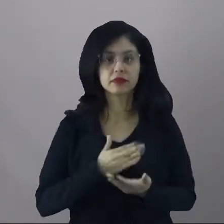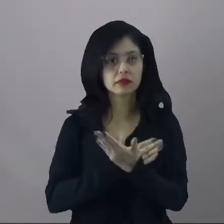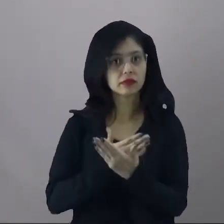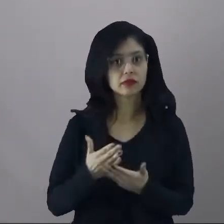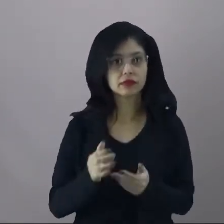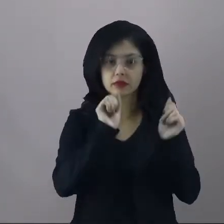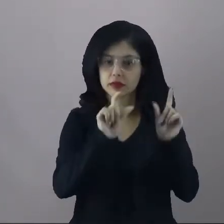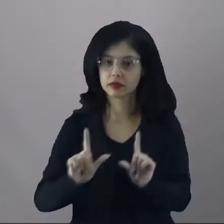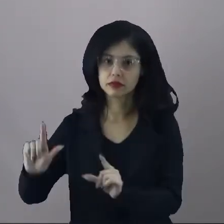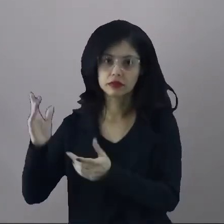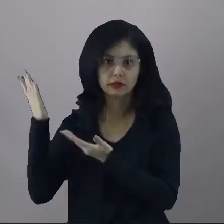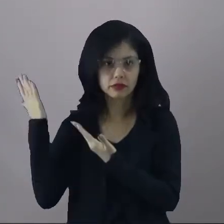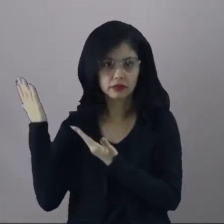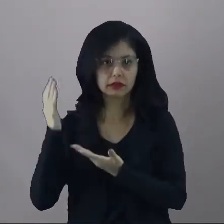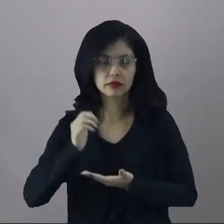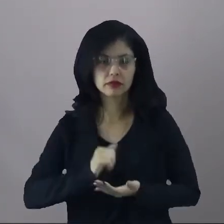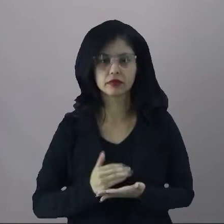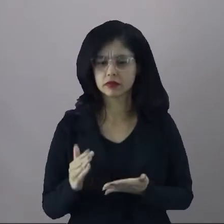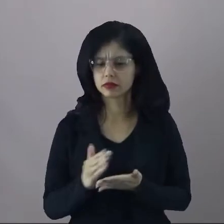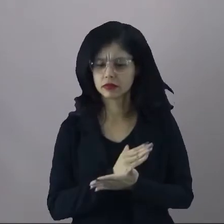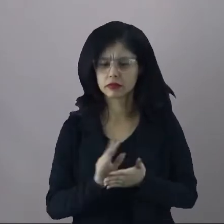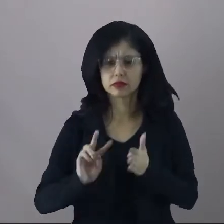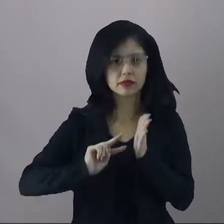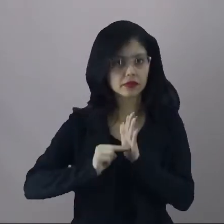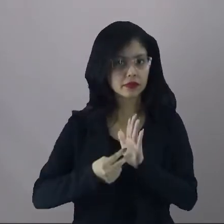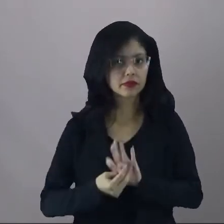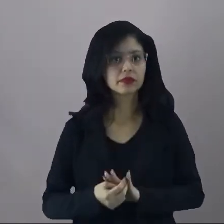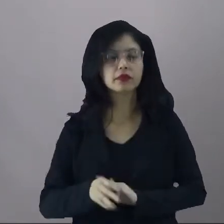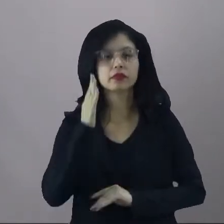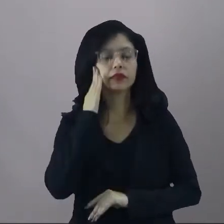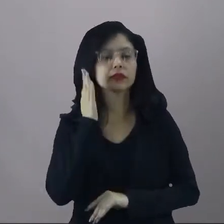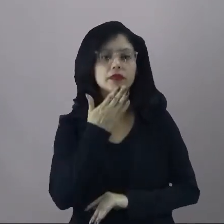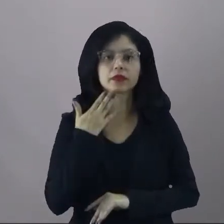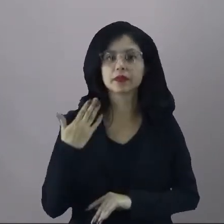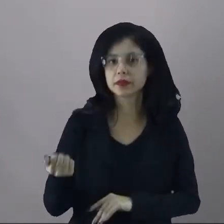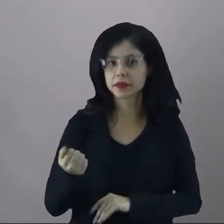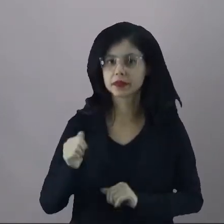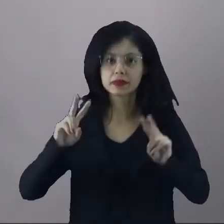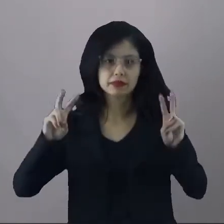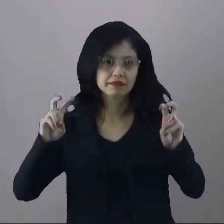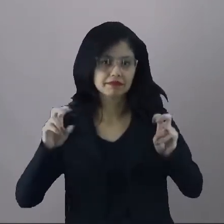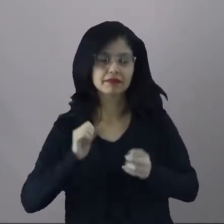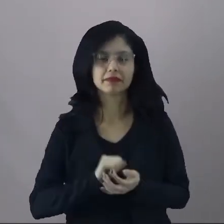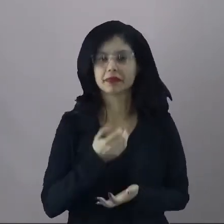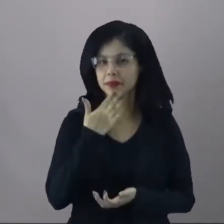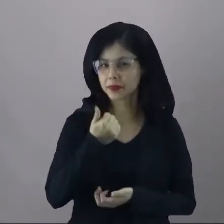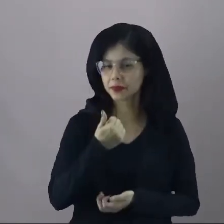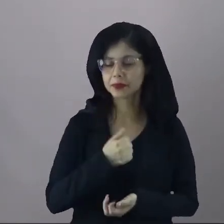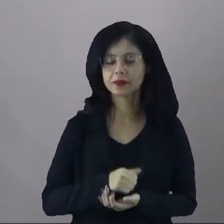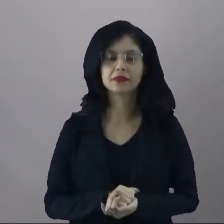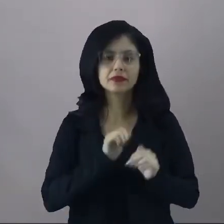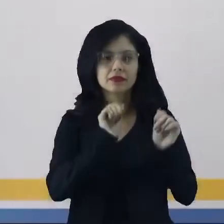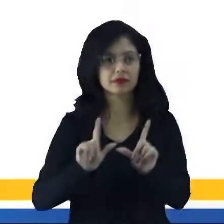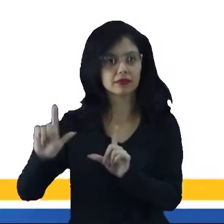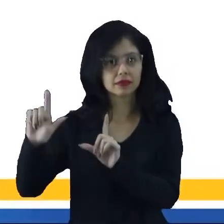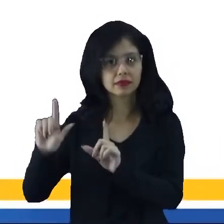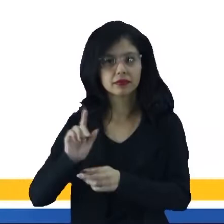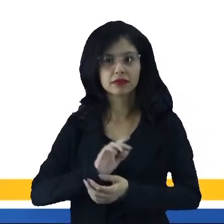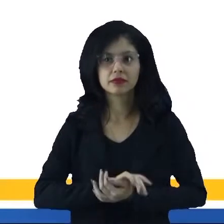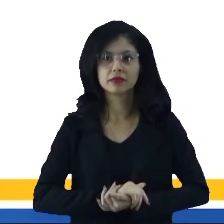vamos acompanhar na telinha alguns significados e a gente entender um pouco mais sobre esse tema, tá bom? Acompanhando aí, vamos lá.